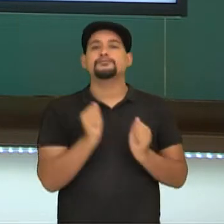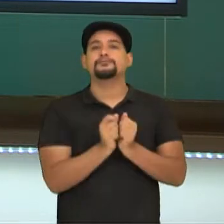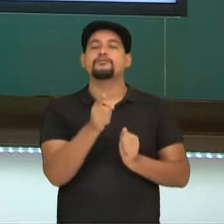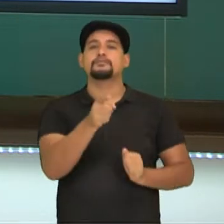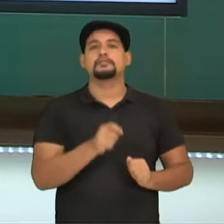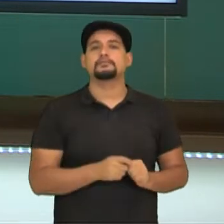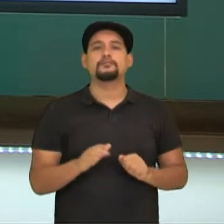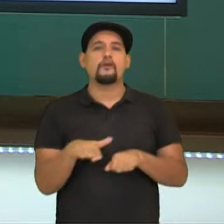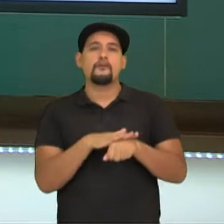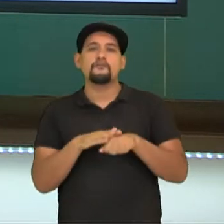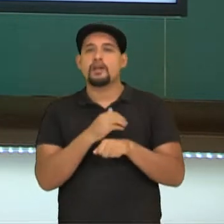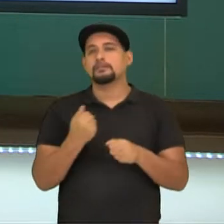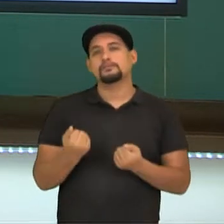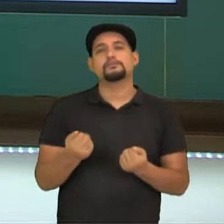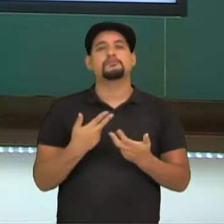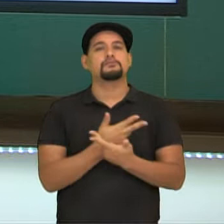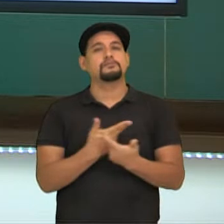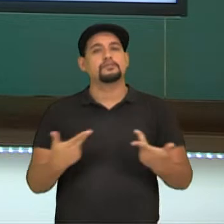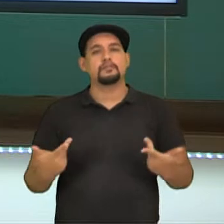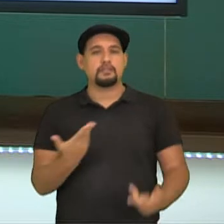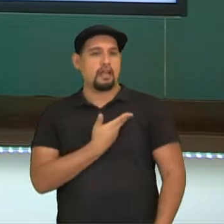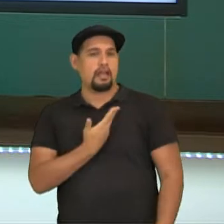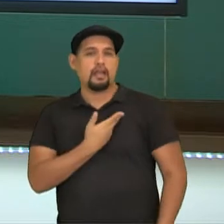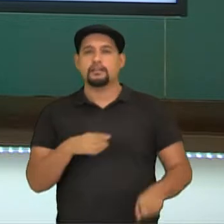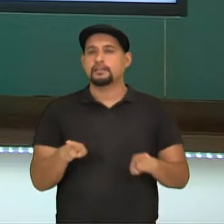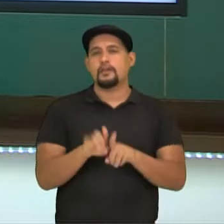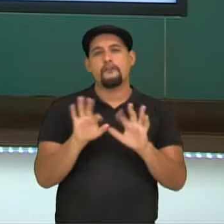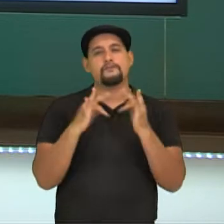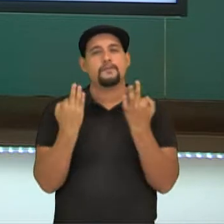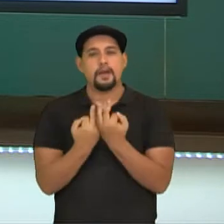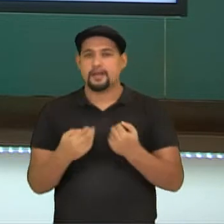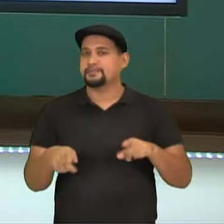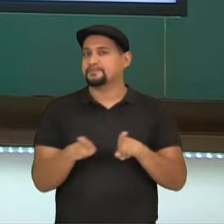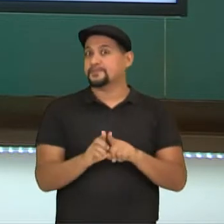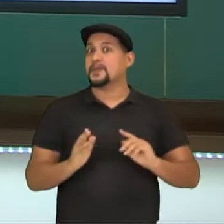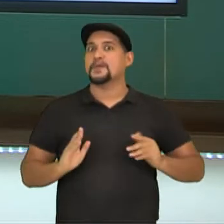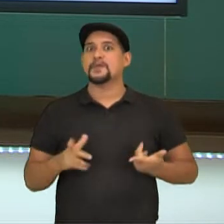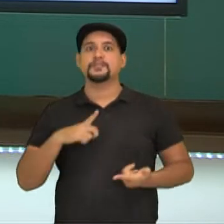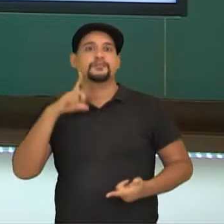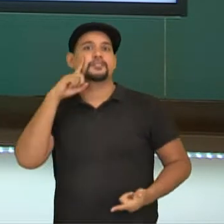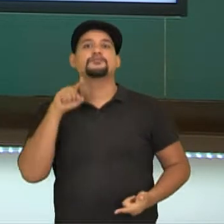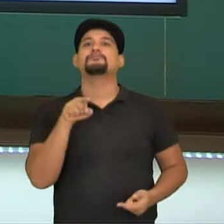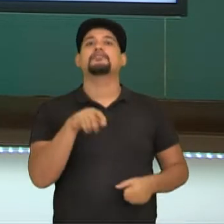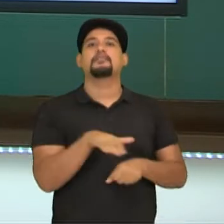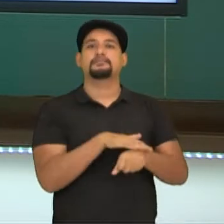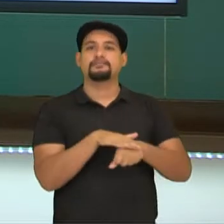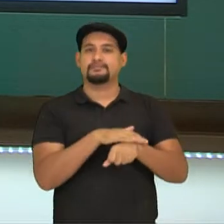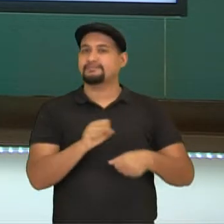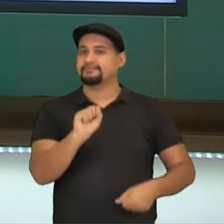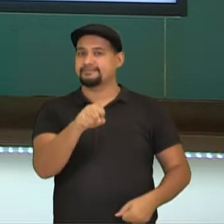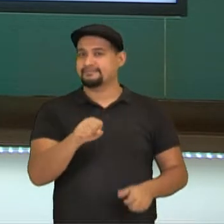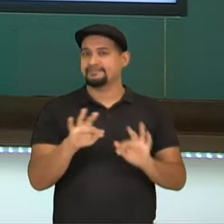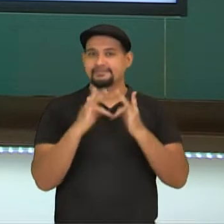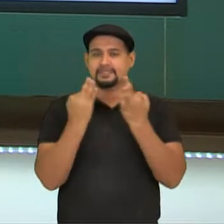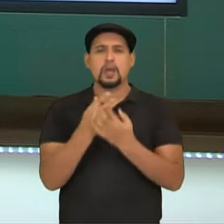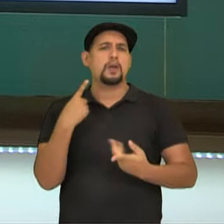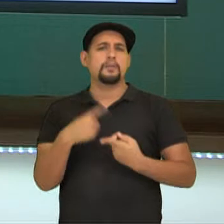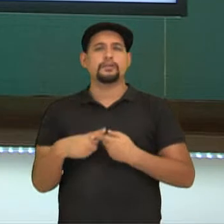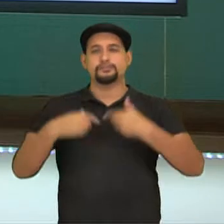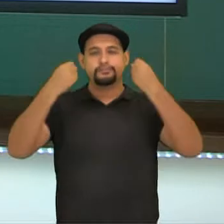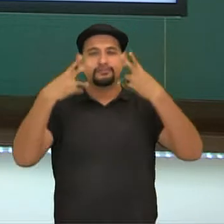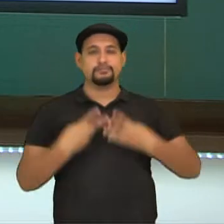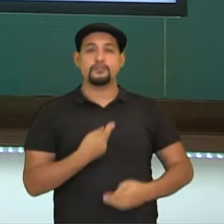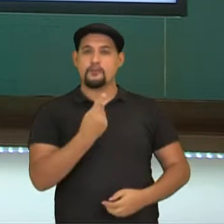você, converse com seus colegas, com a sua família. Hoje é o dia de vocês conversarem bastante com a família, porque nós estamos falando